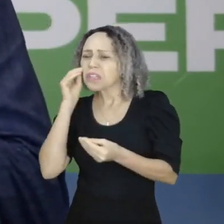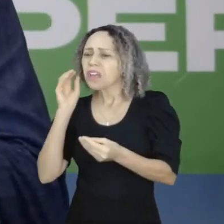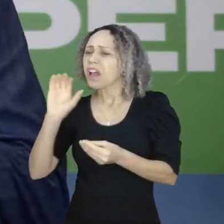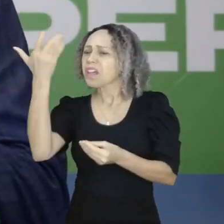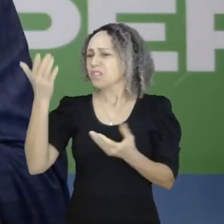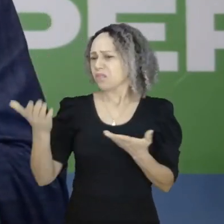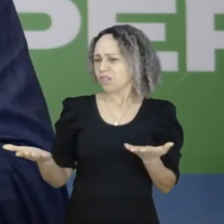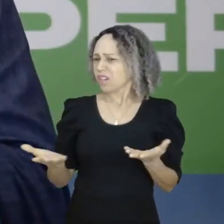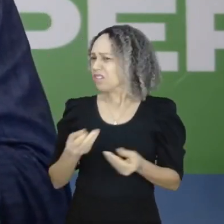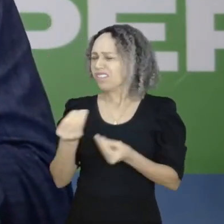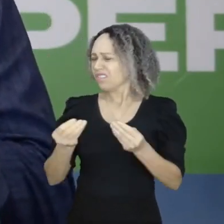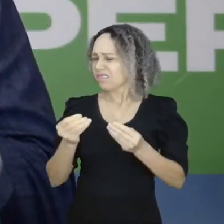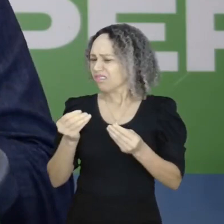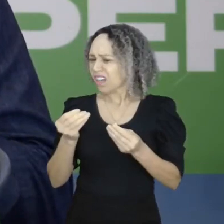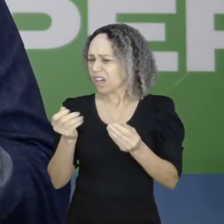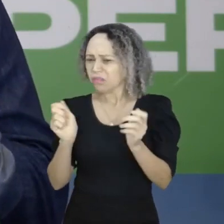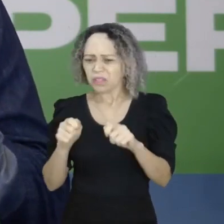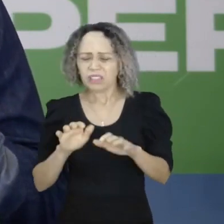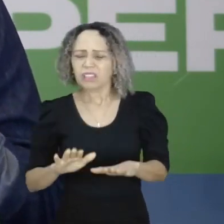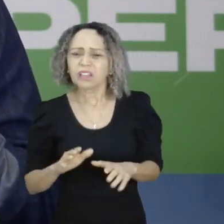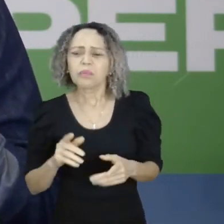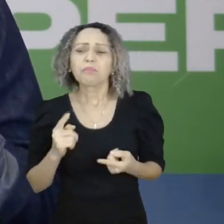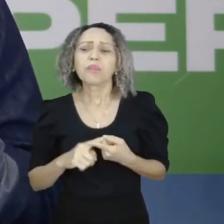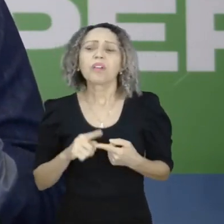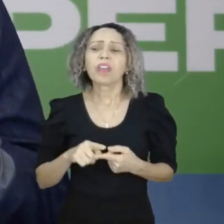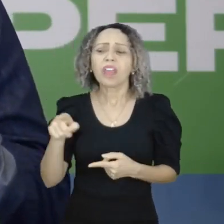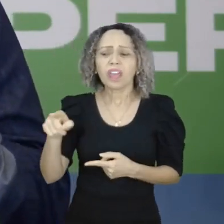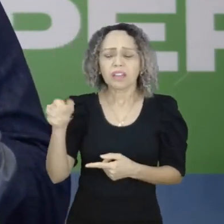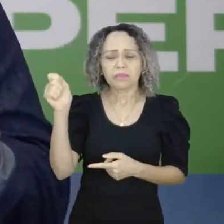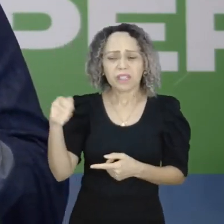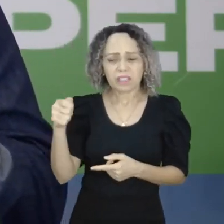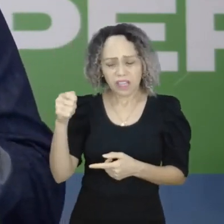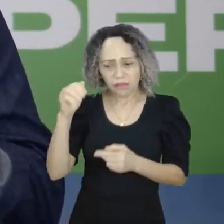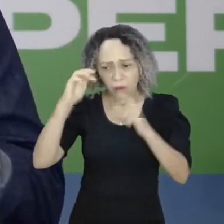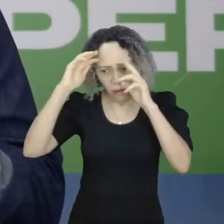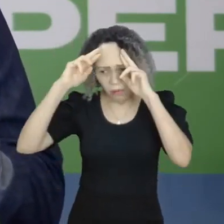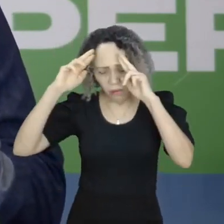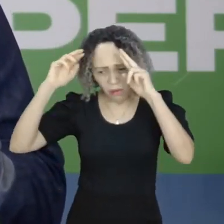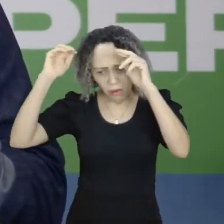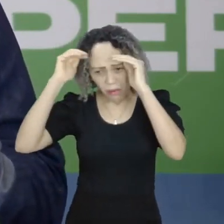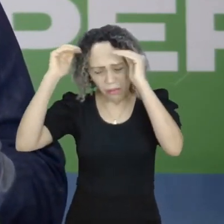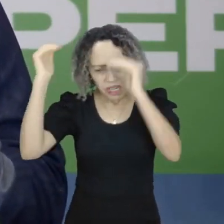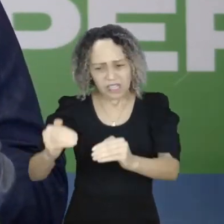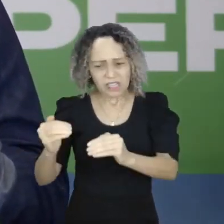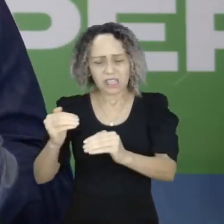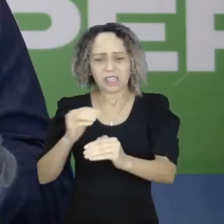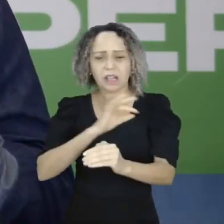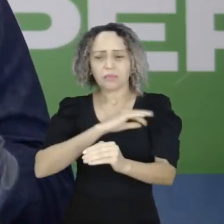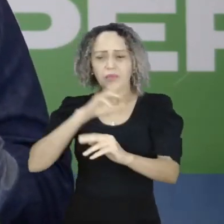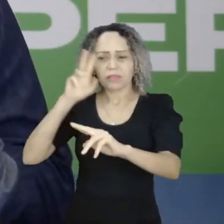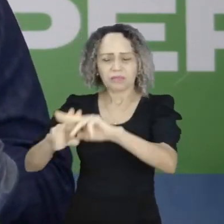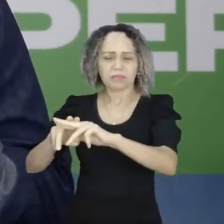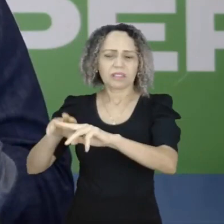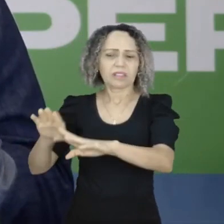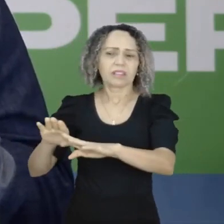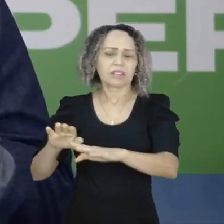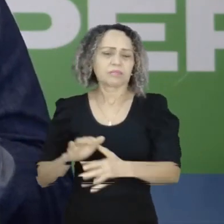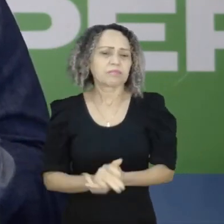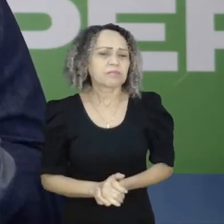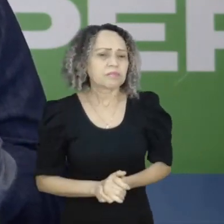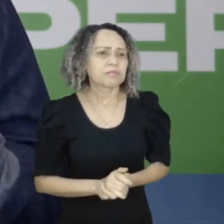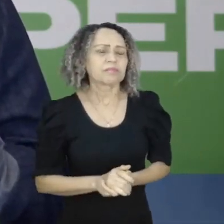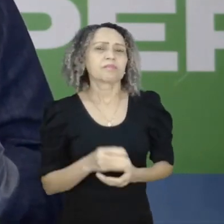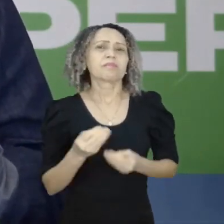uma página da história brasileira melancólica, sofrido. É um país que está precisando, sabe, de ânimo,